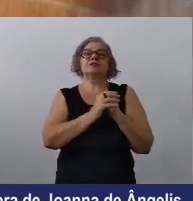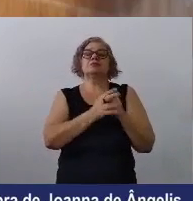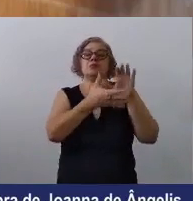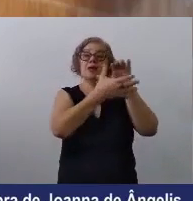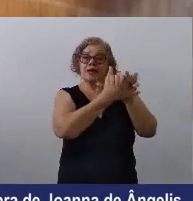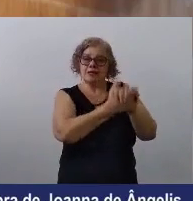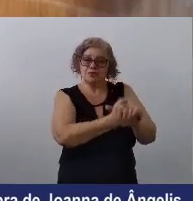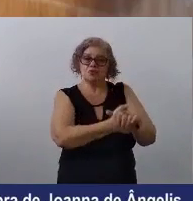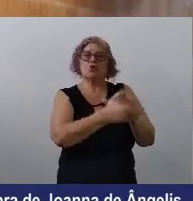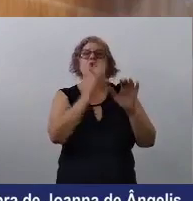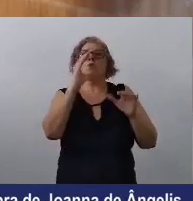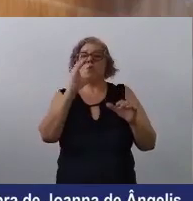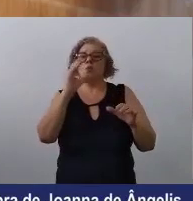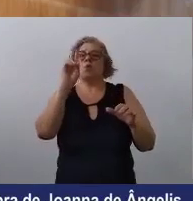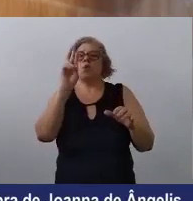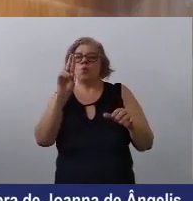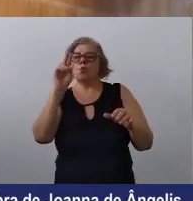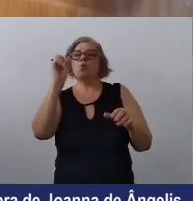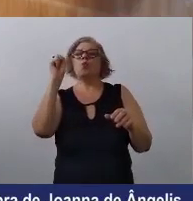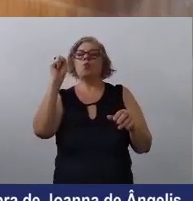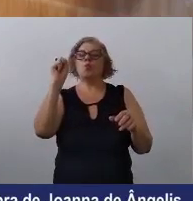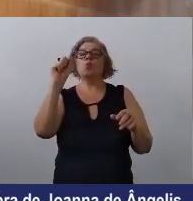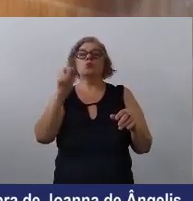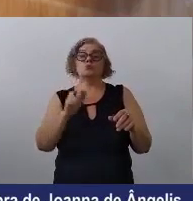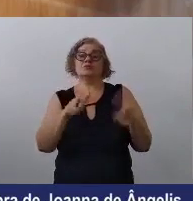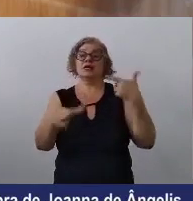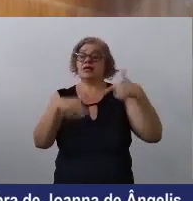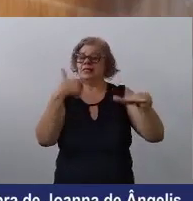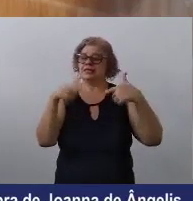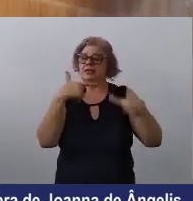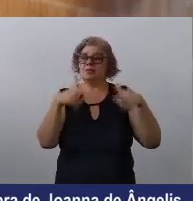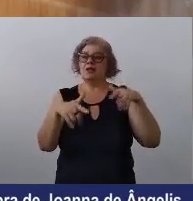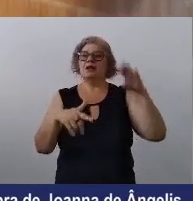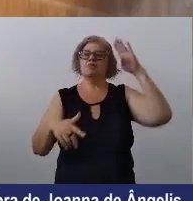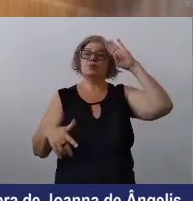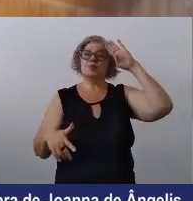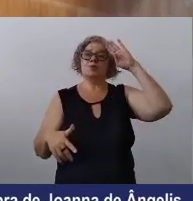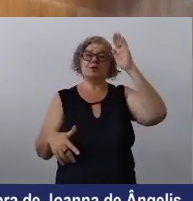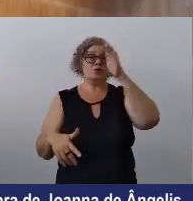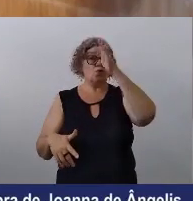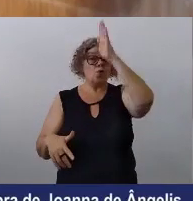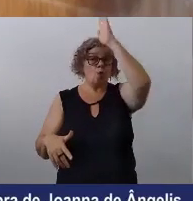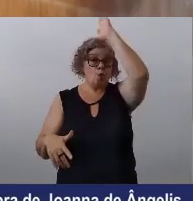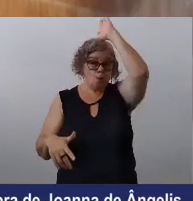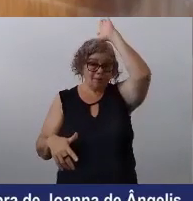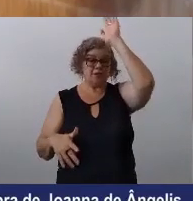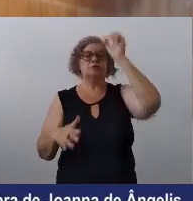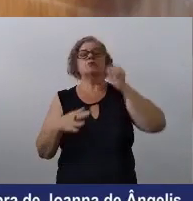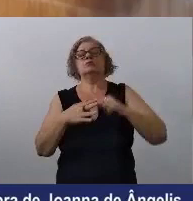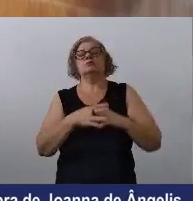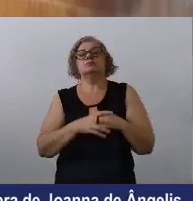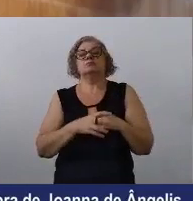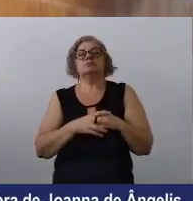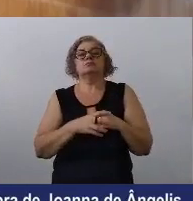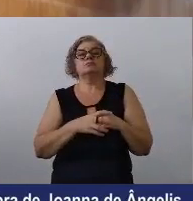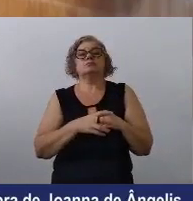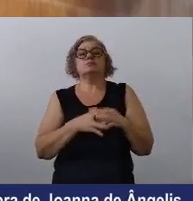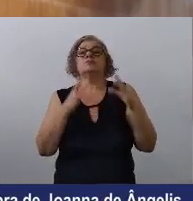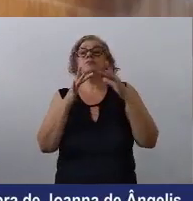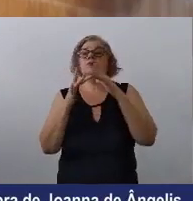Casa-se com Cusa, que trabalhava para o Império Romano, e passa, então,